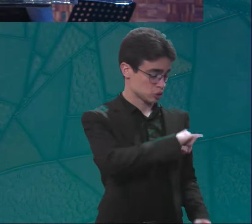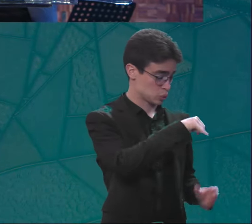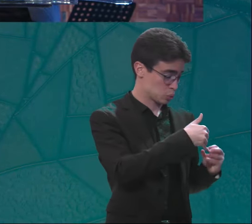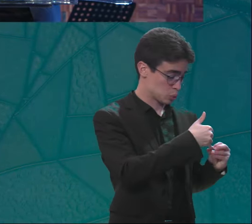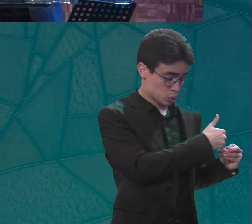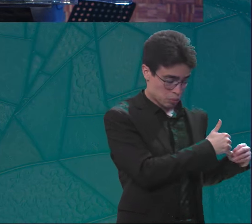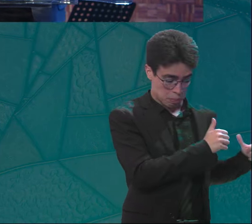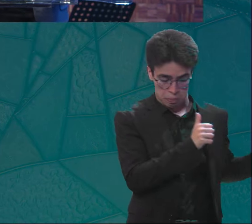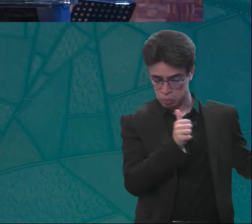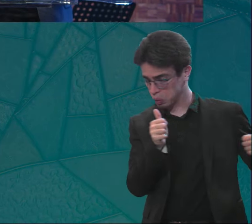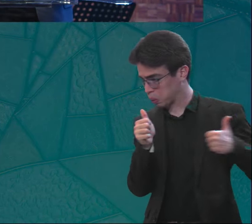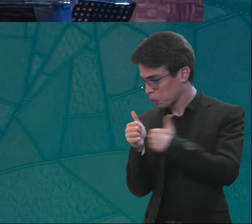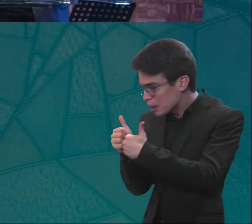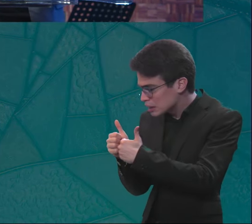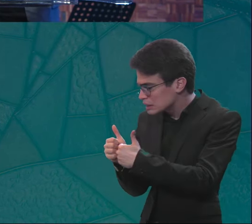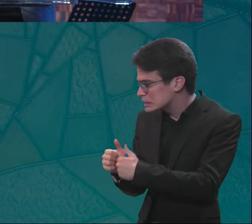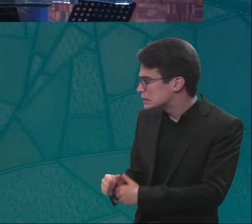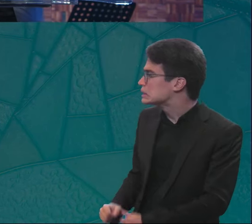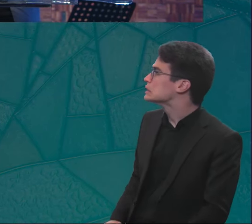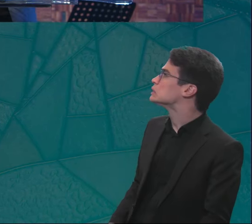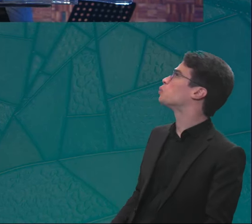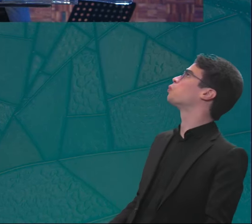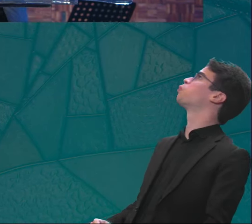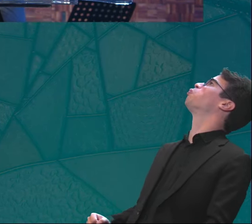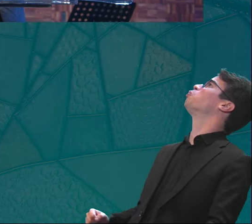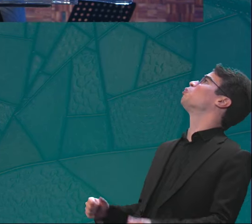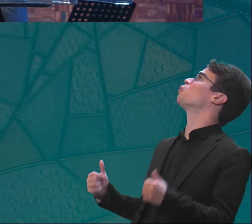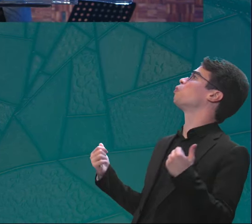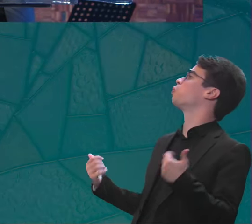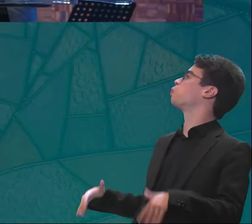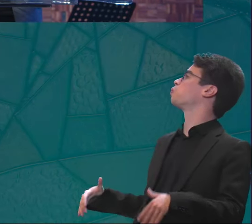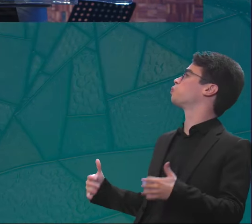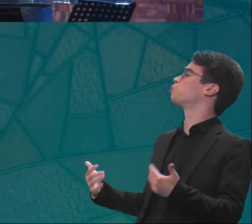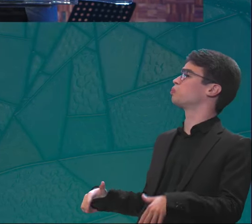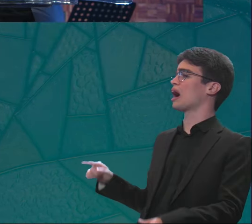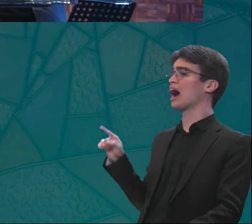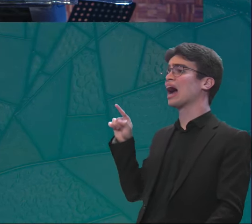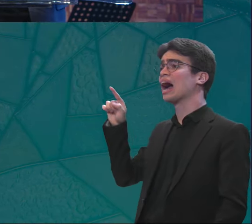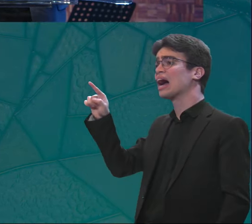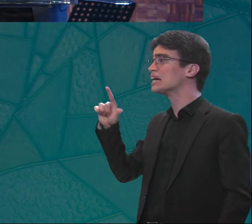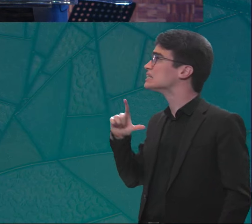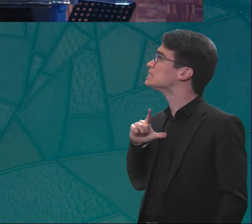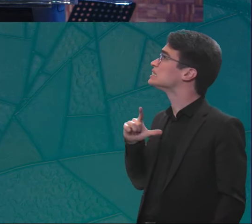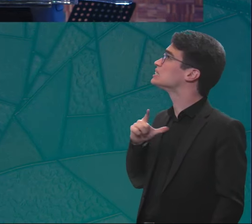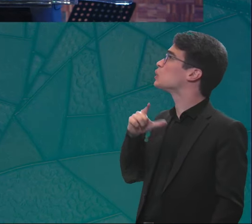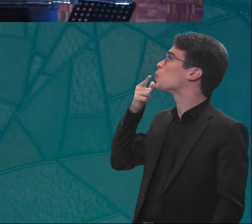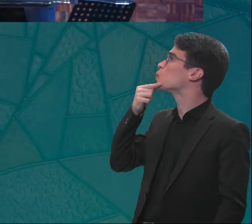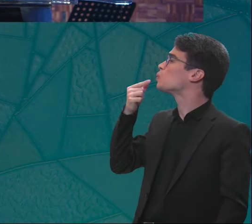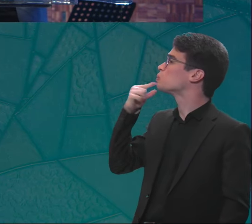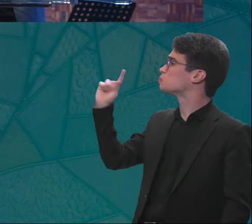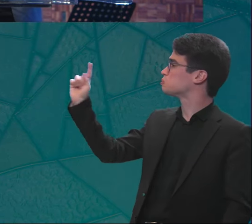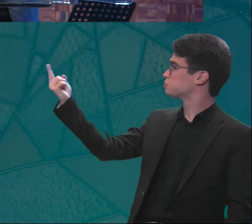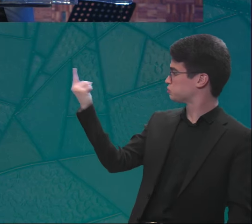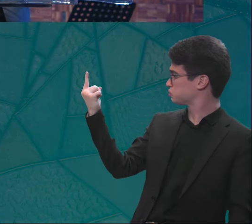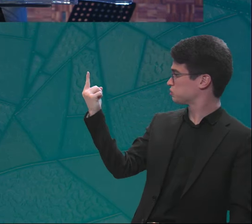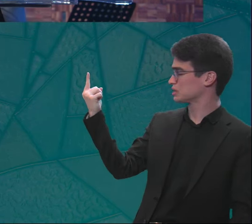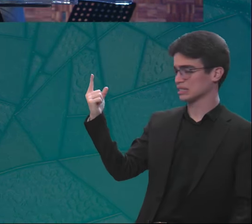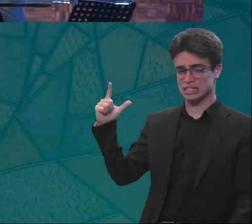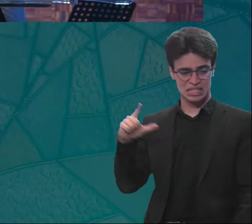olhos e olhou, e eis que se achava em pé diante dele um homem que trazia na mão uma espada